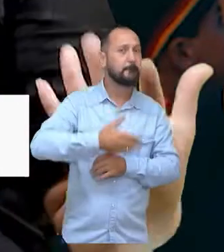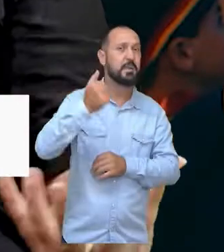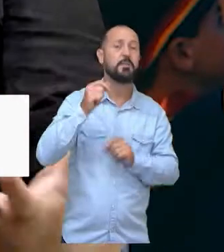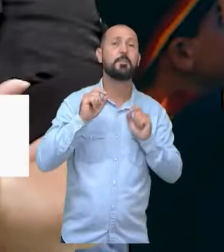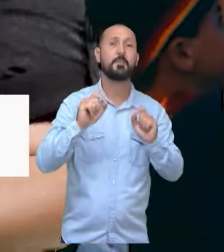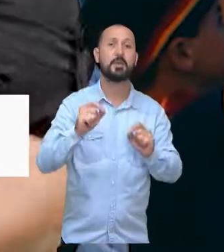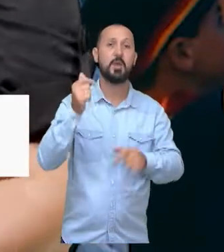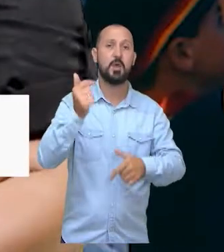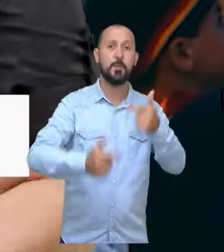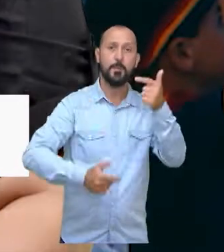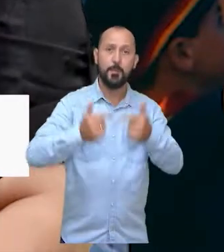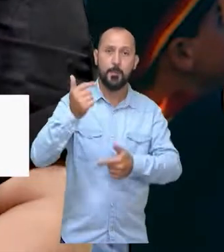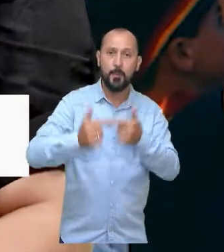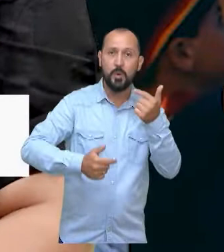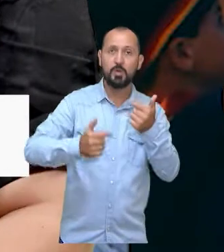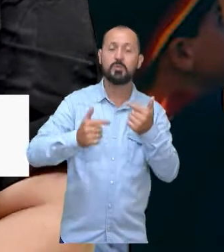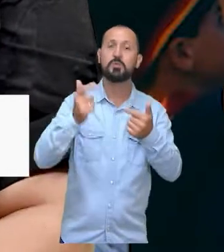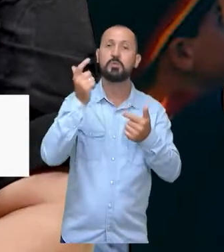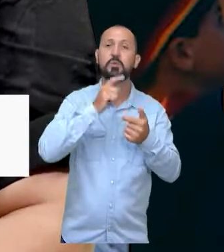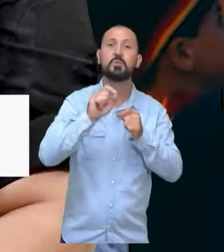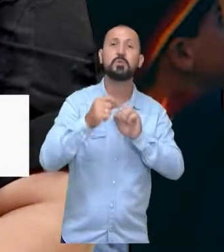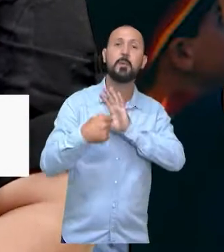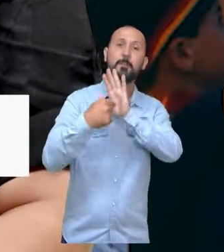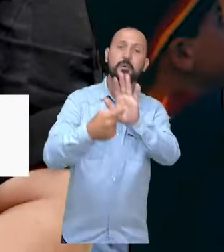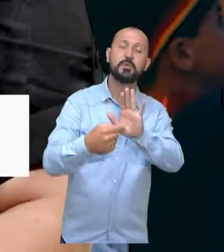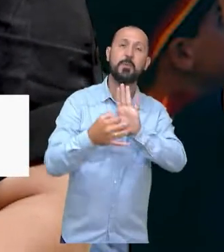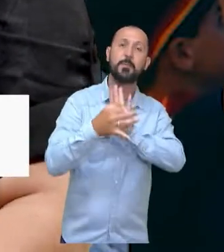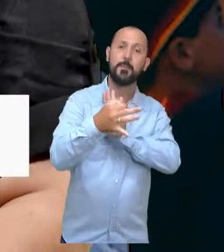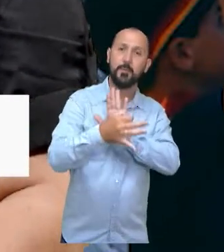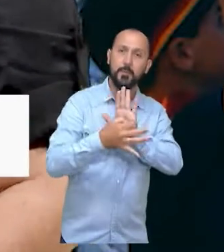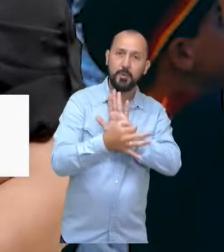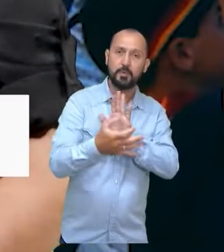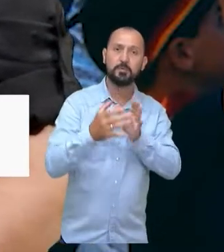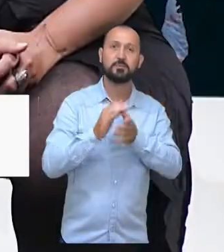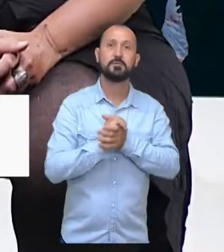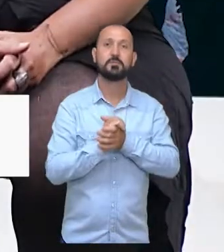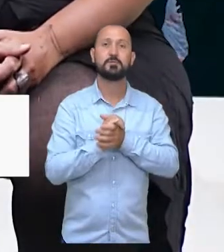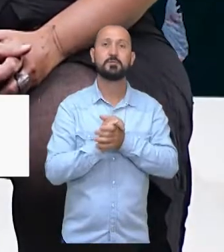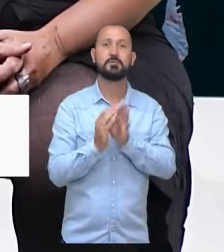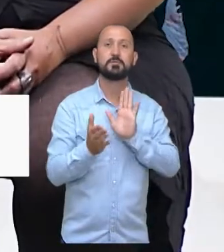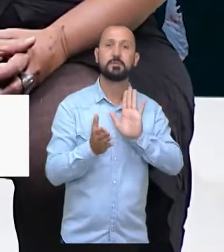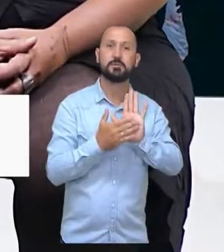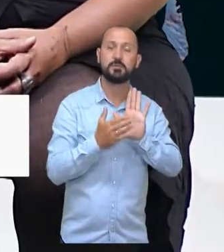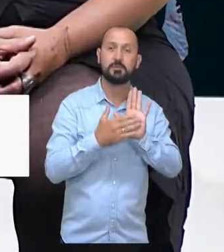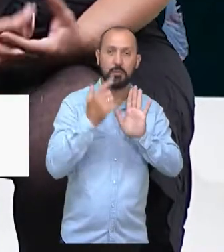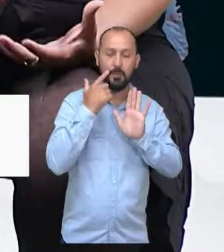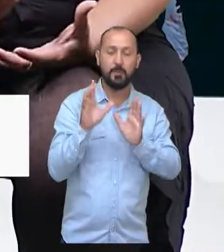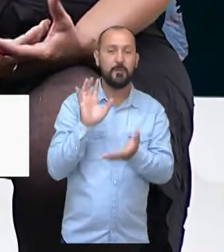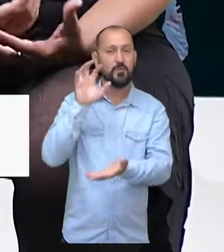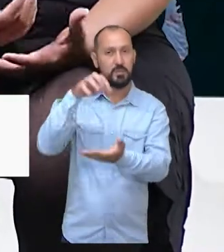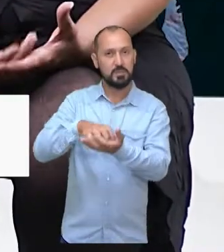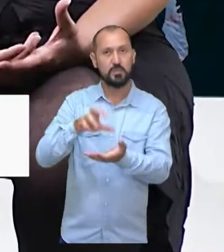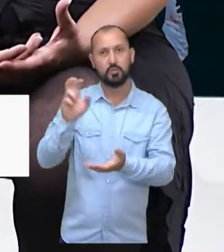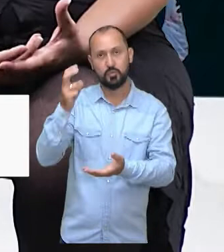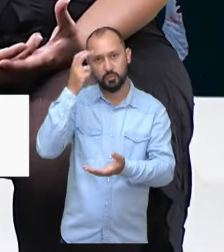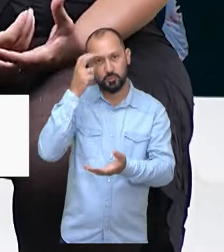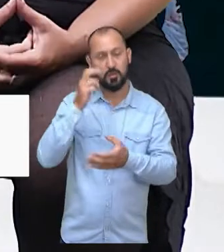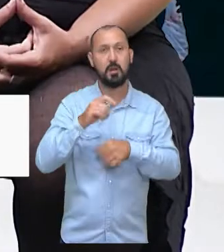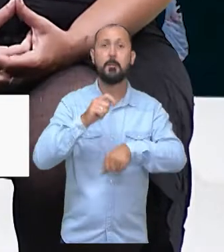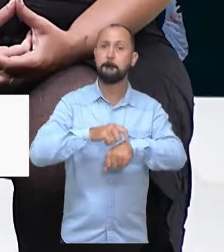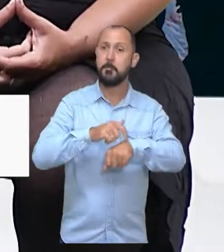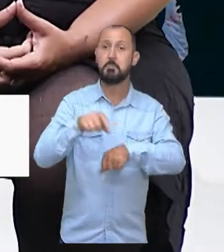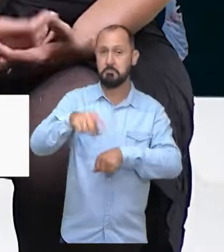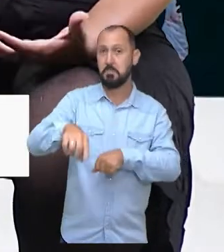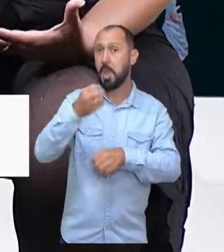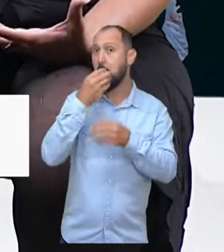politicamente a gente consiga apresentar propostas, né, mais concretas para a Fundação de Cultura. Eu vejo uma abertura muito bacana dentro